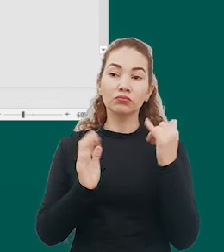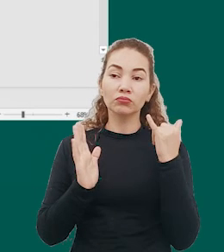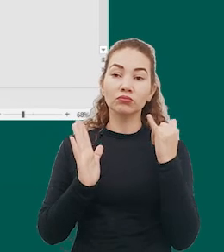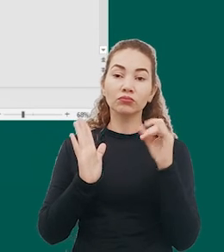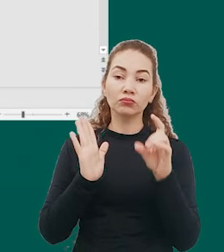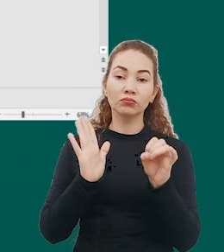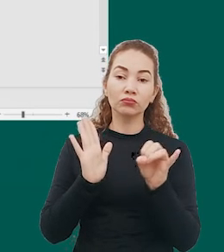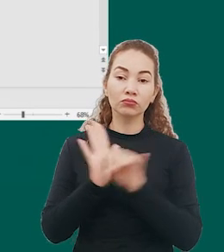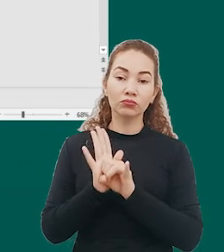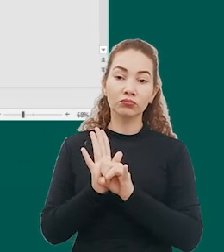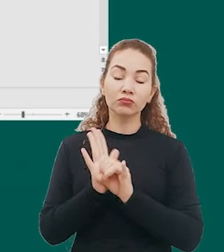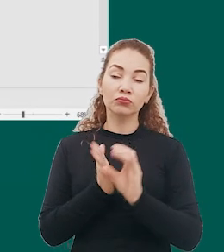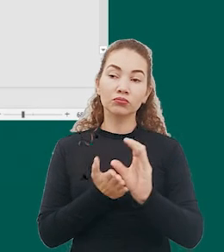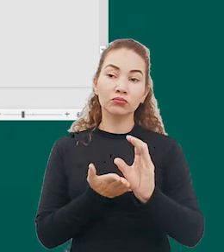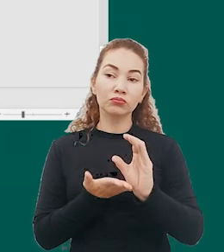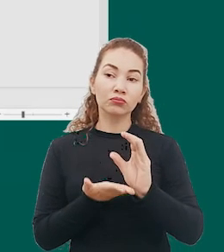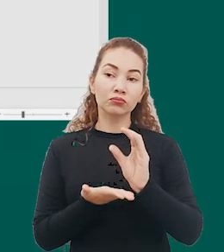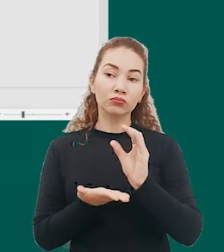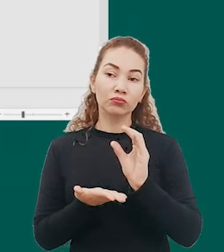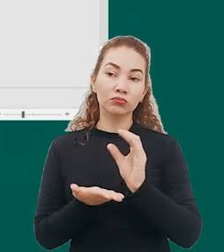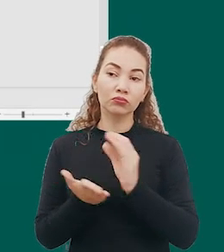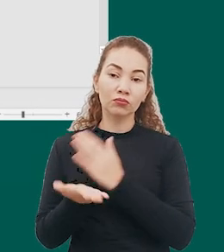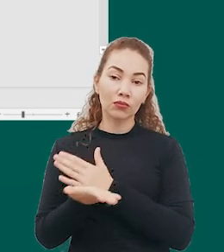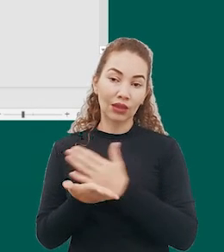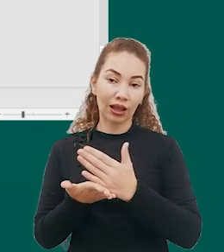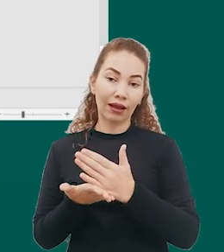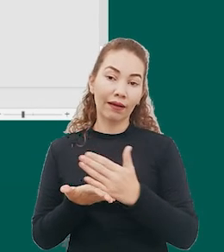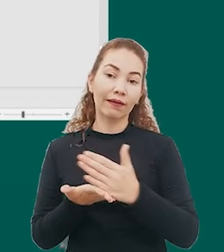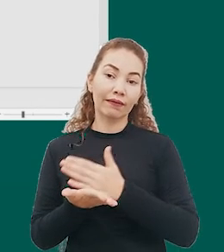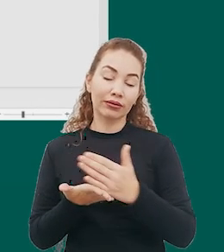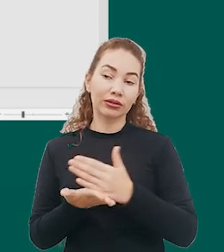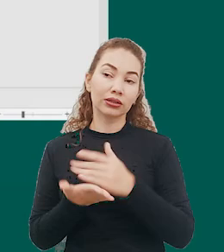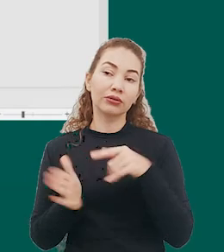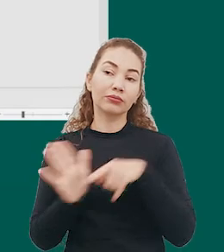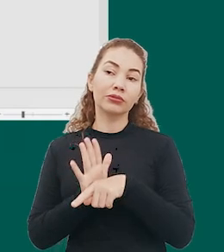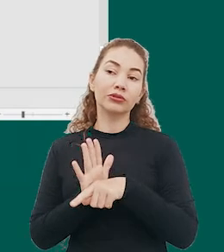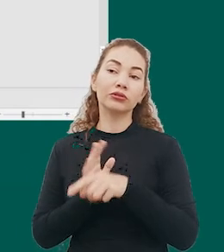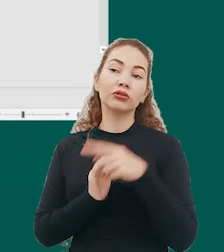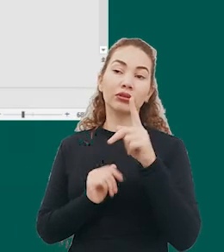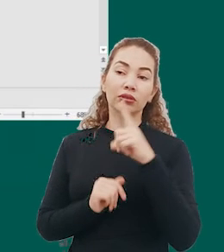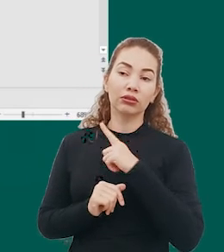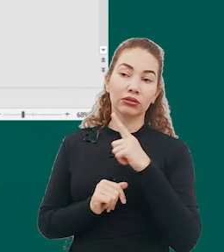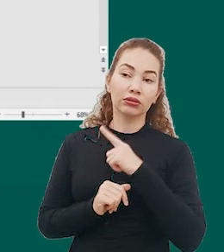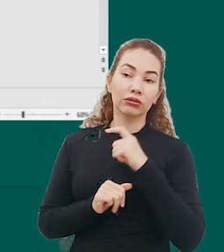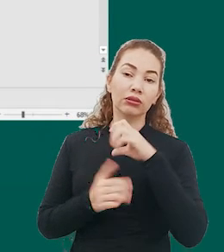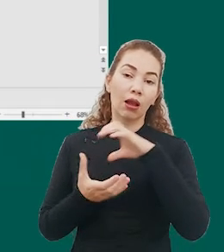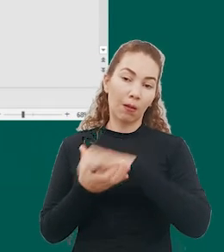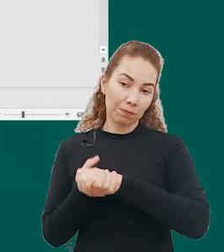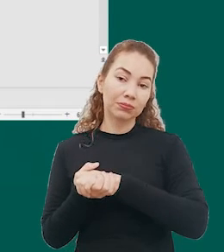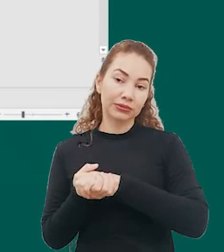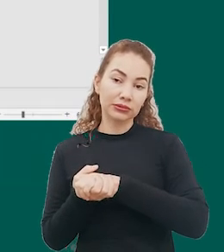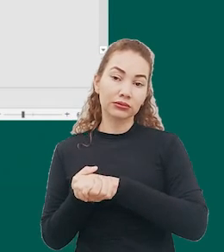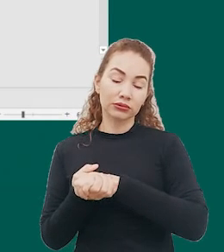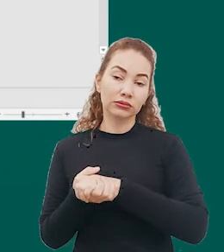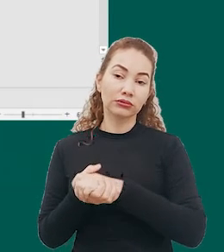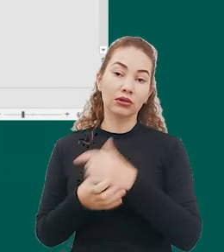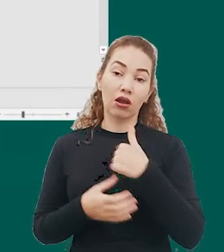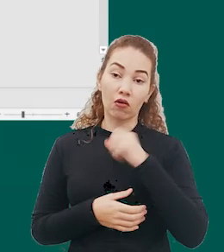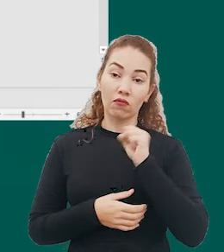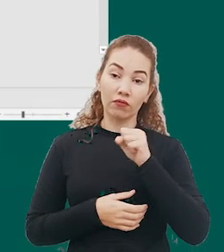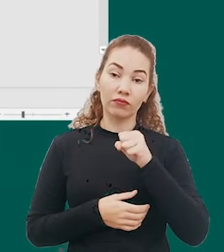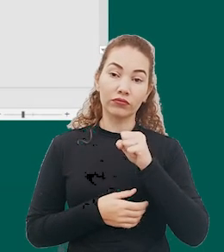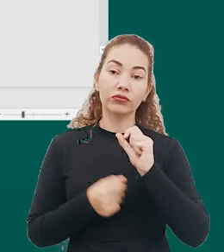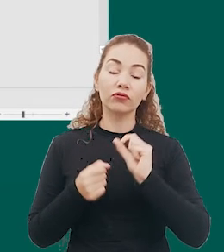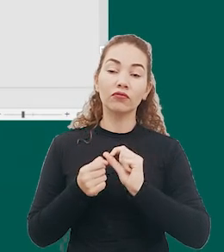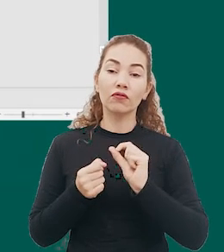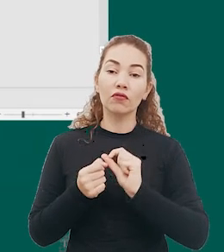do contribuinte na ficha inicial, ele vai perguntar: possui cônjuge ou companheiro? Eu vou colocar aqui sim e